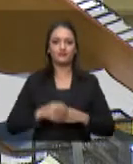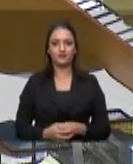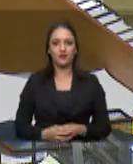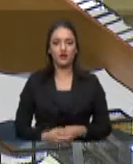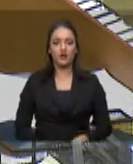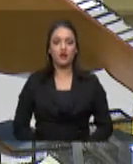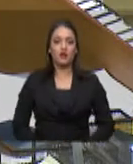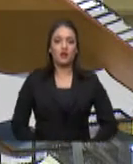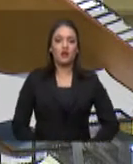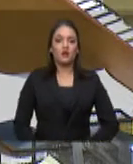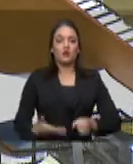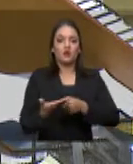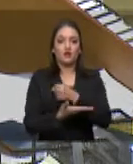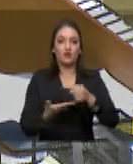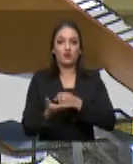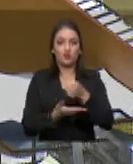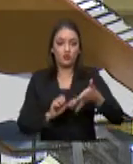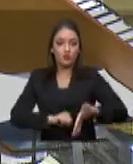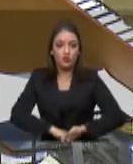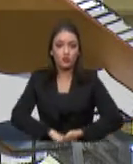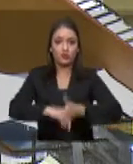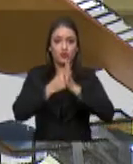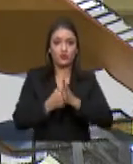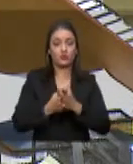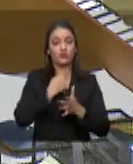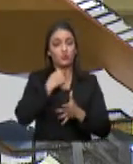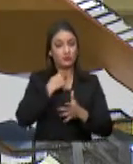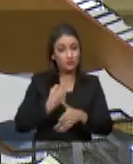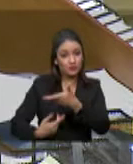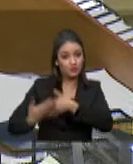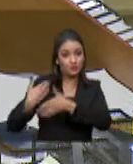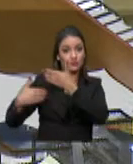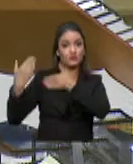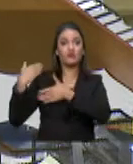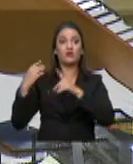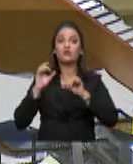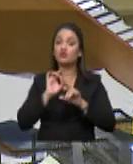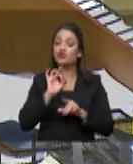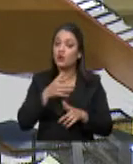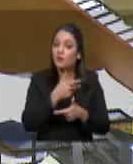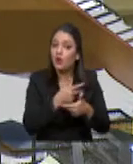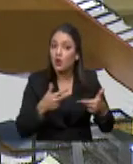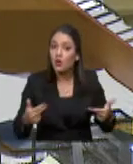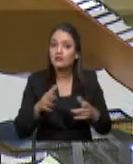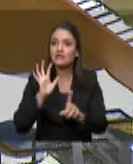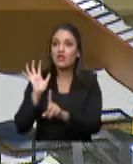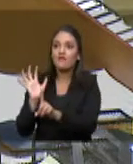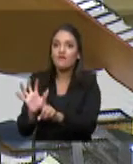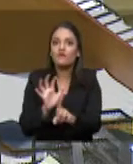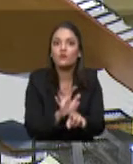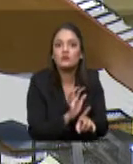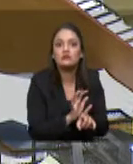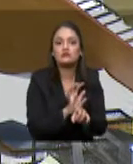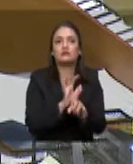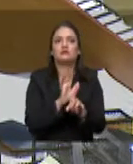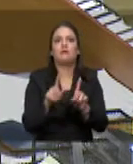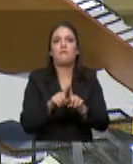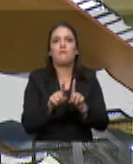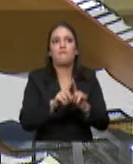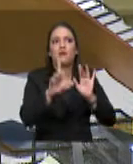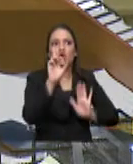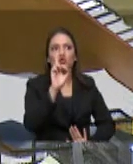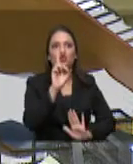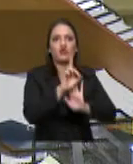do princípio da vedação do retrocesso deve ser reservada para questões de grande alcance, que impactem o núcleo de direitos fundamentais de